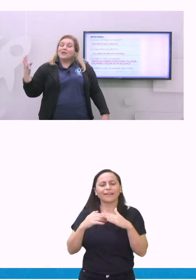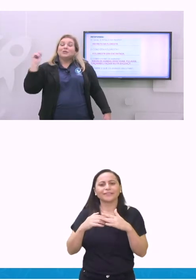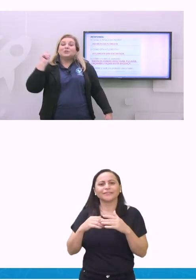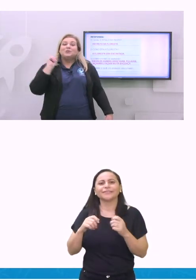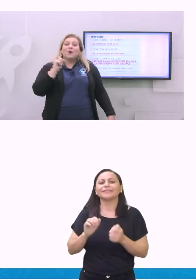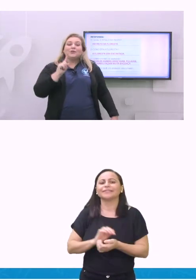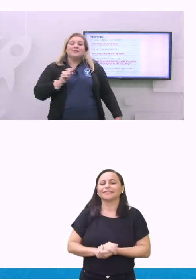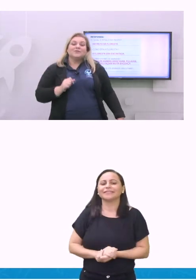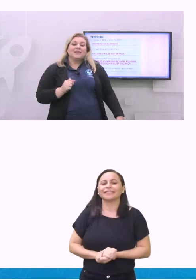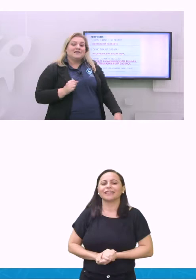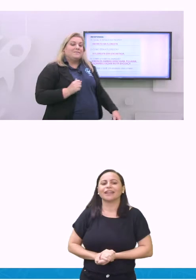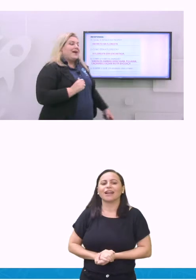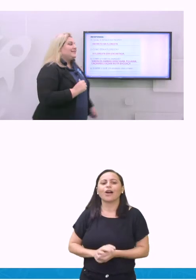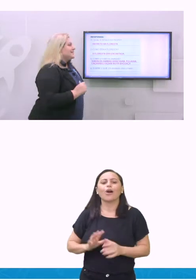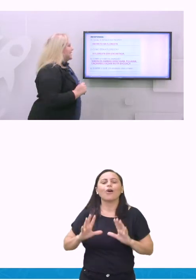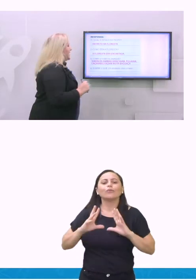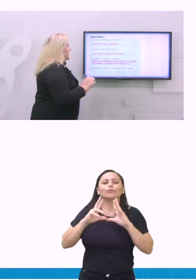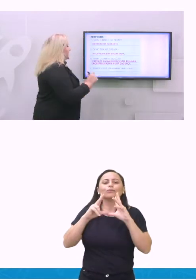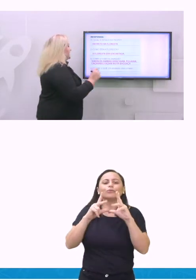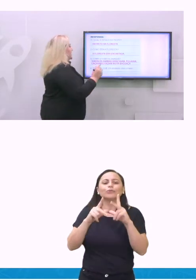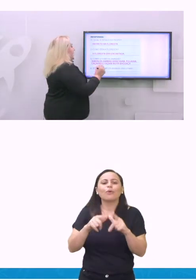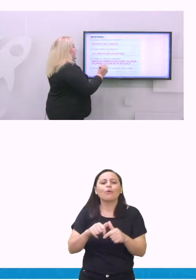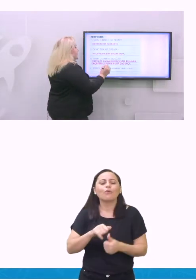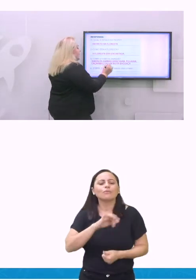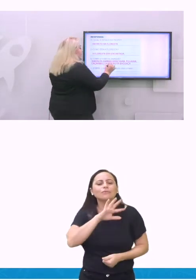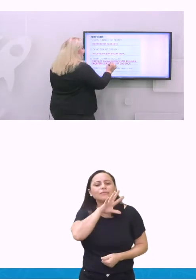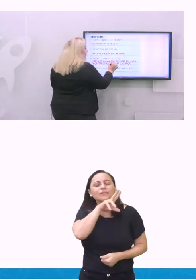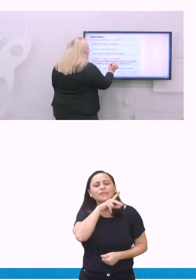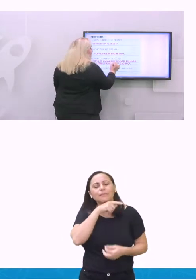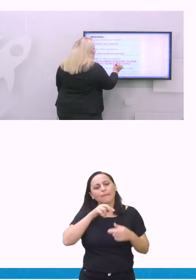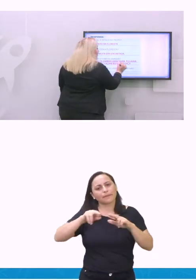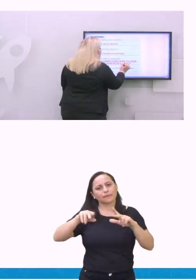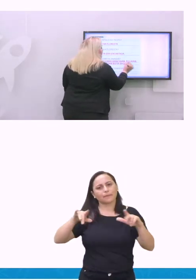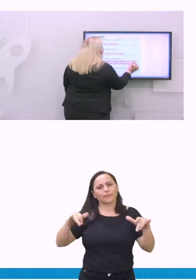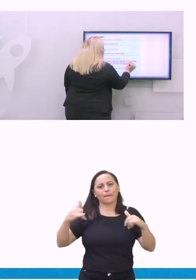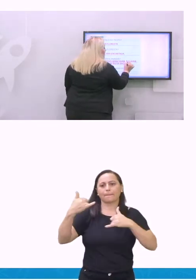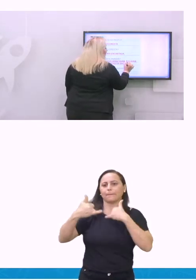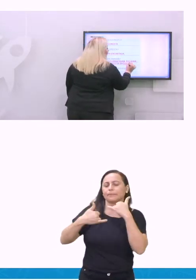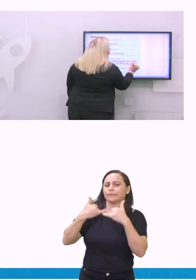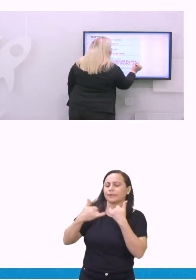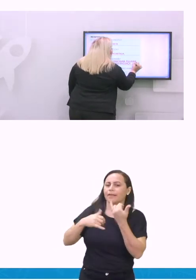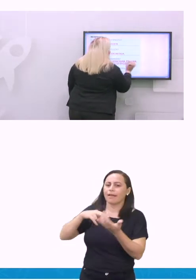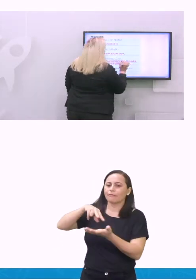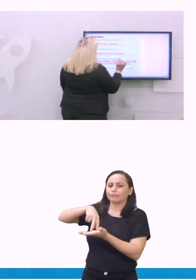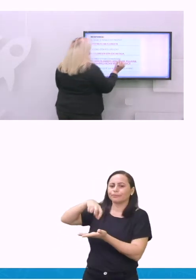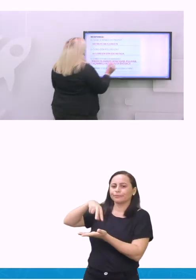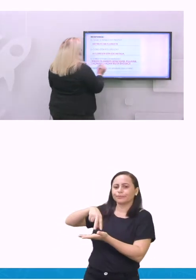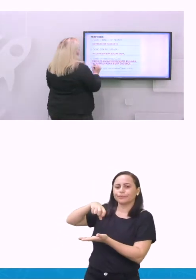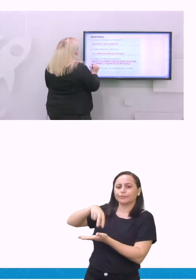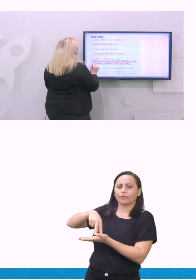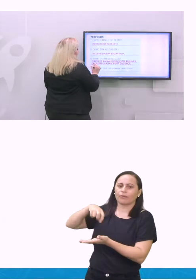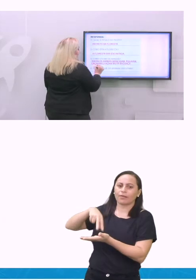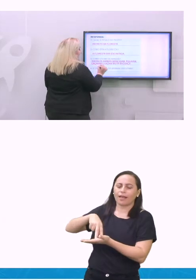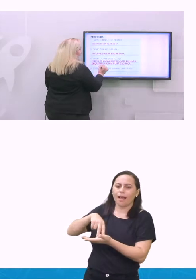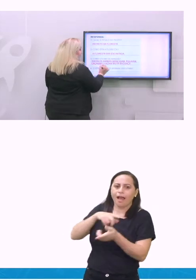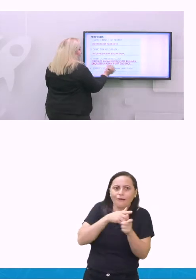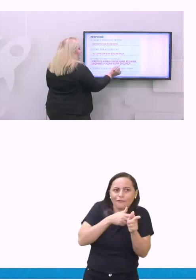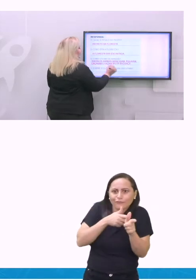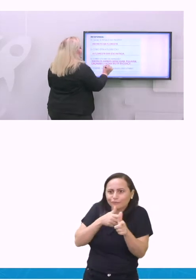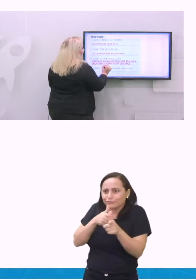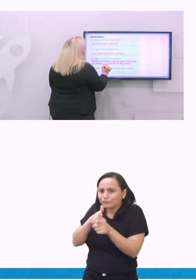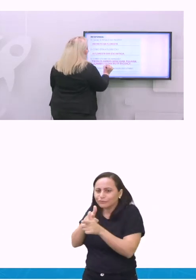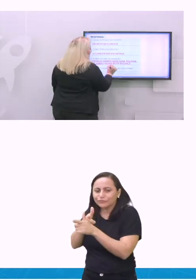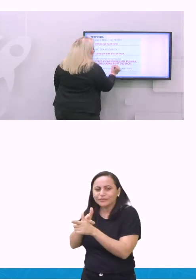Ó, todos os animais, eles brincavam, pulavam,